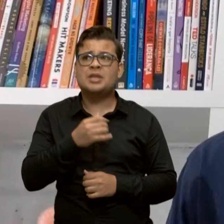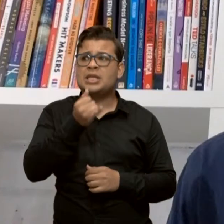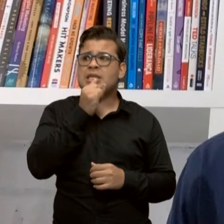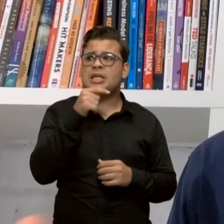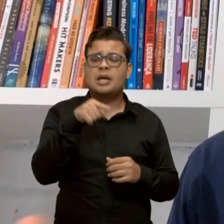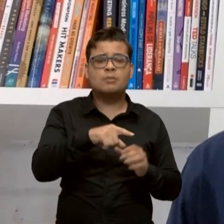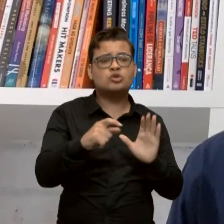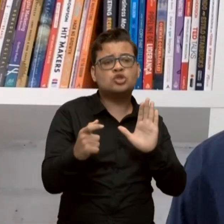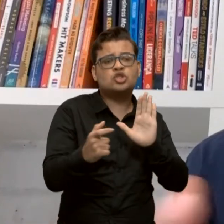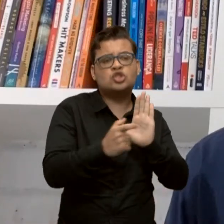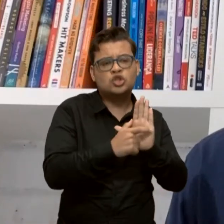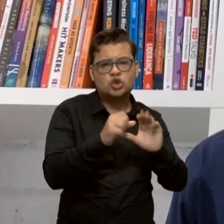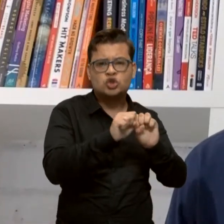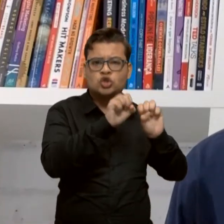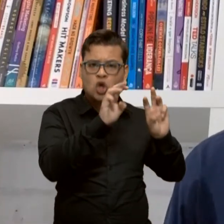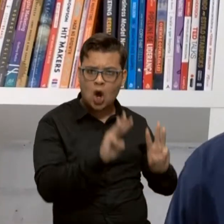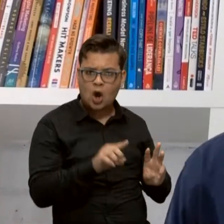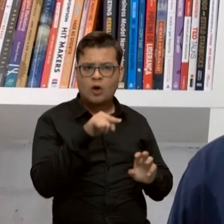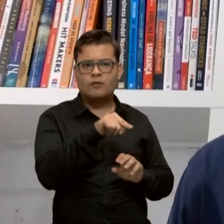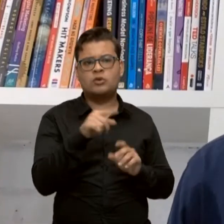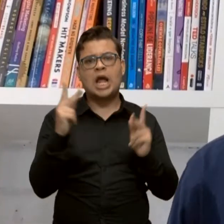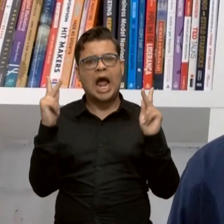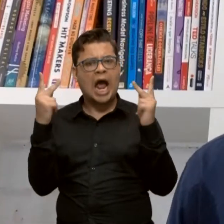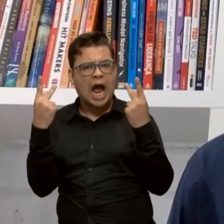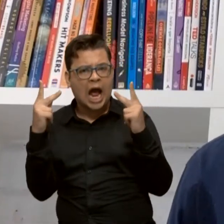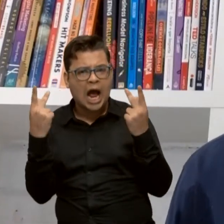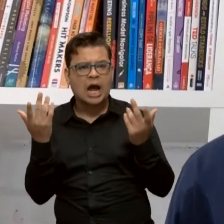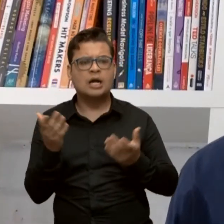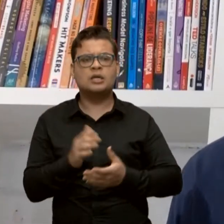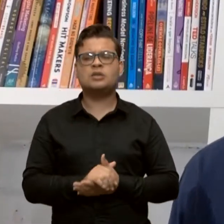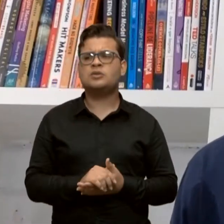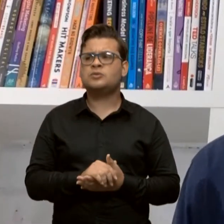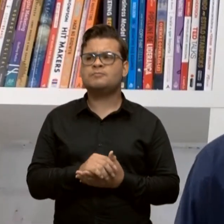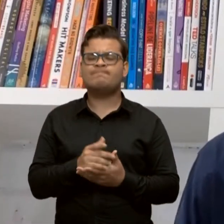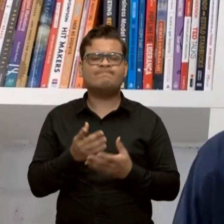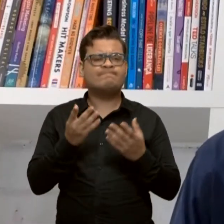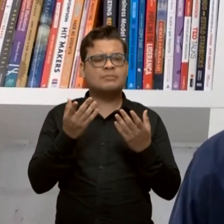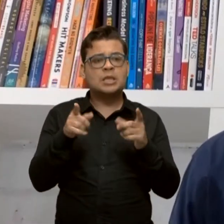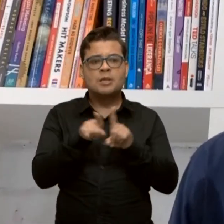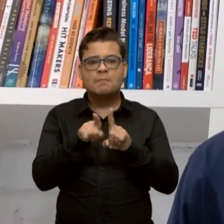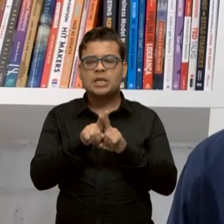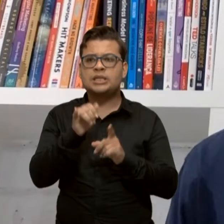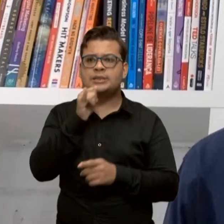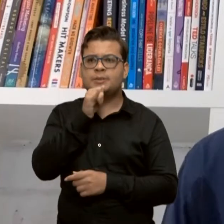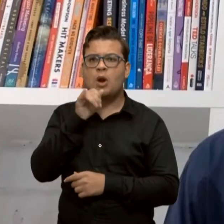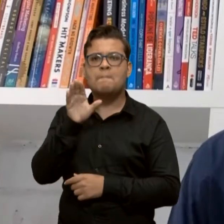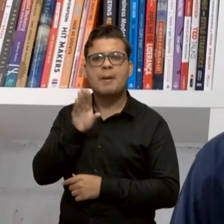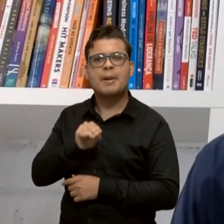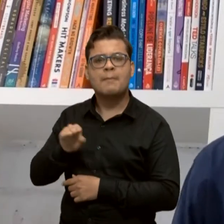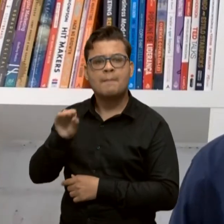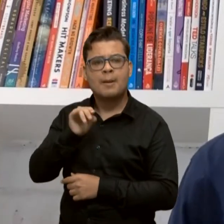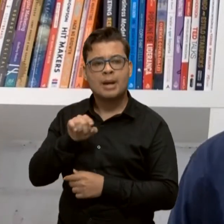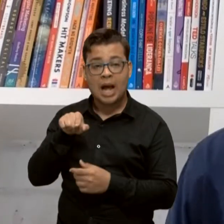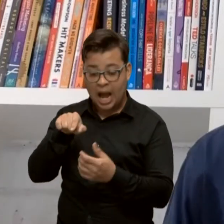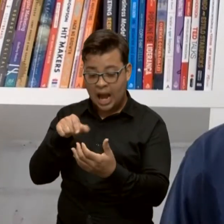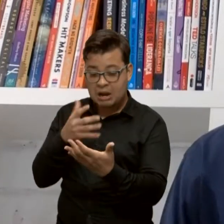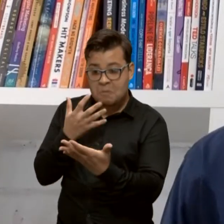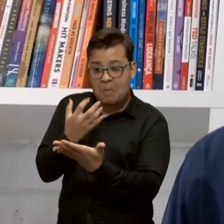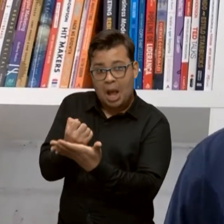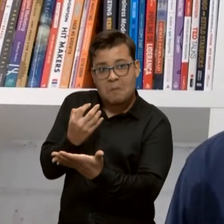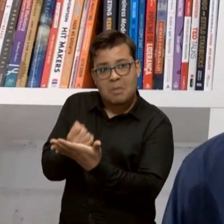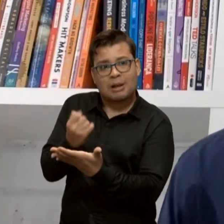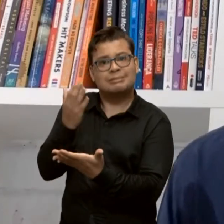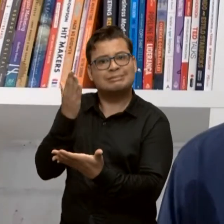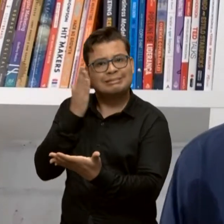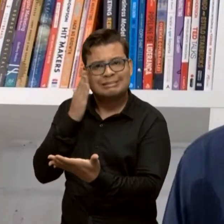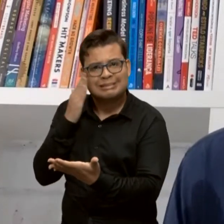softwares e hardware, né, dispositivos de reconhecimento de fala, que você conversa com ele, de